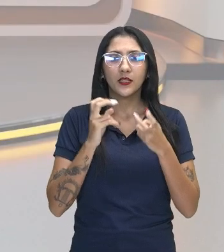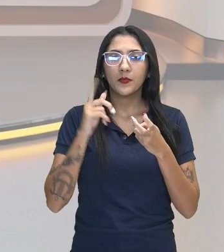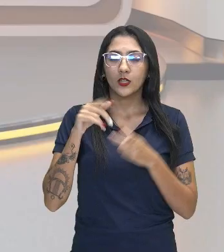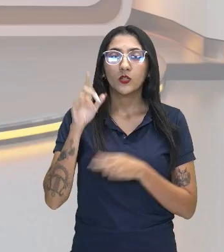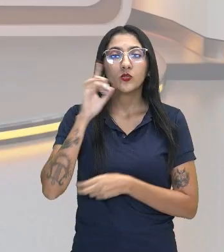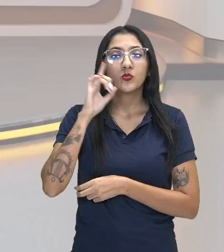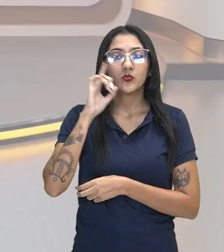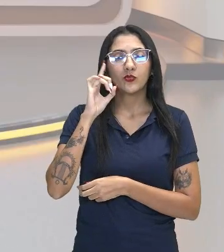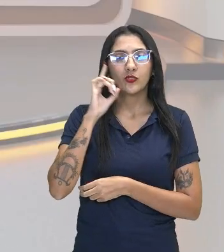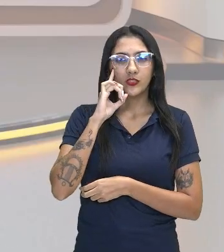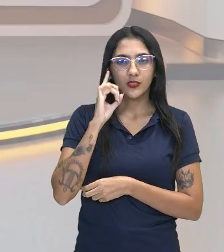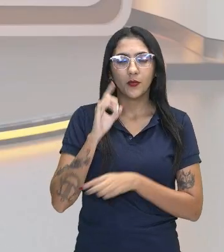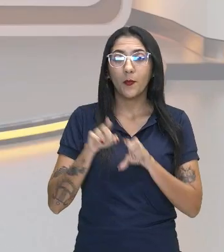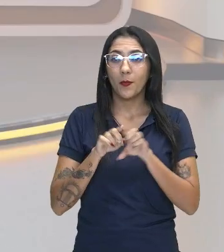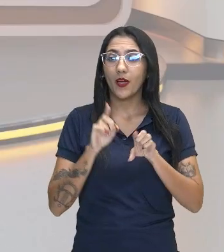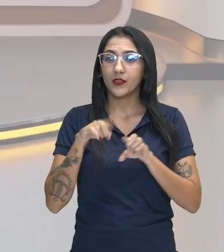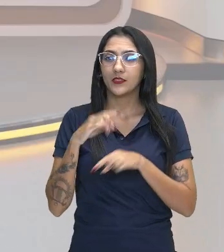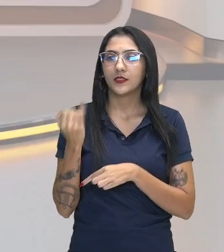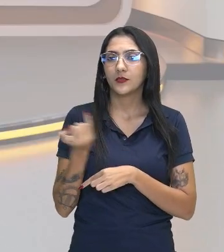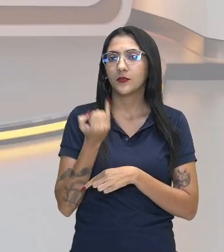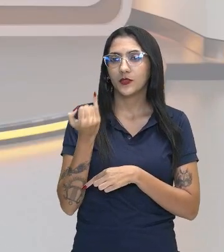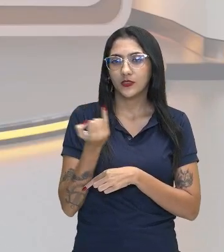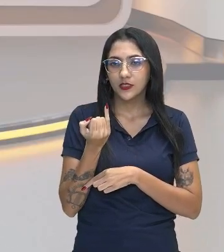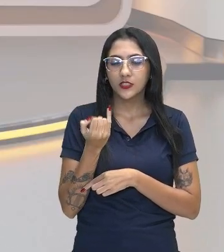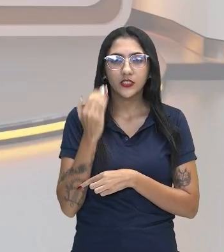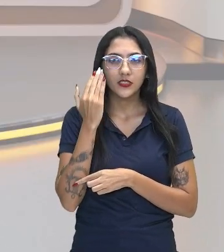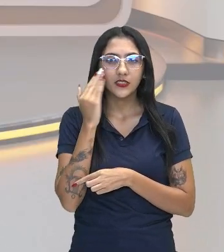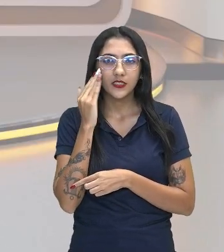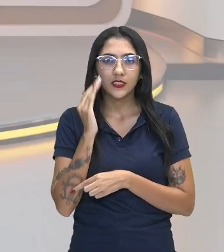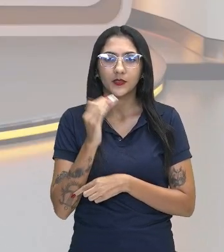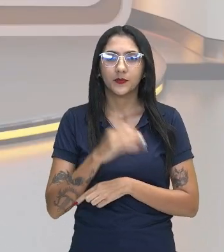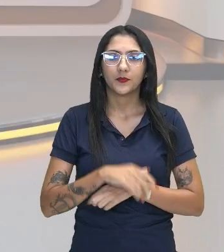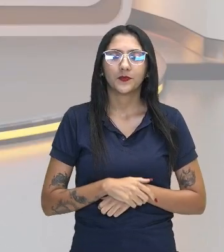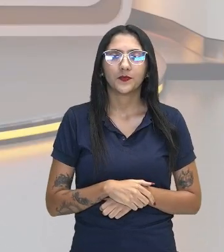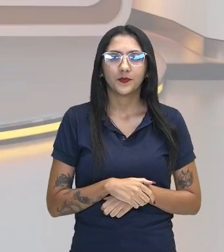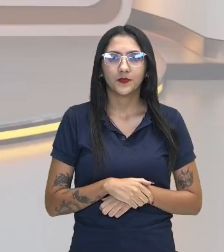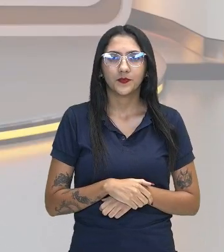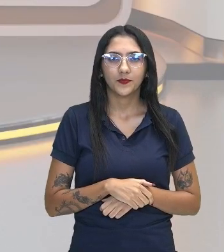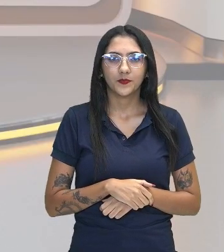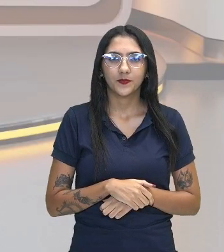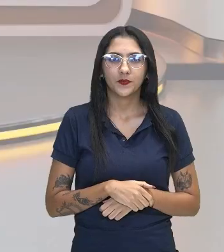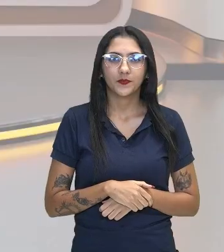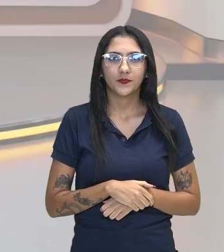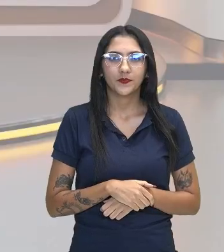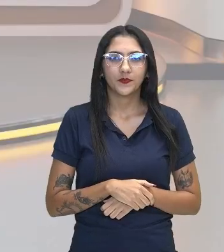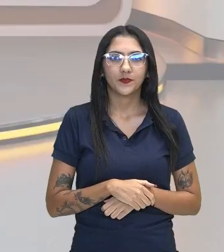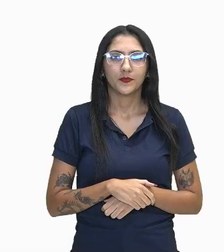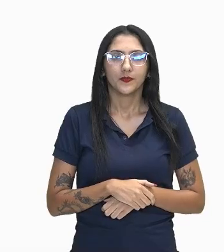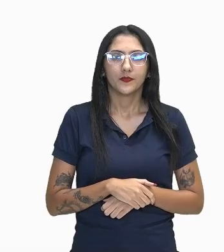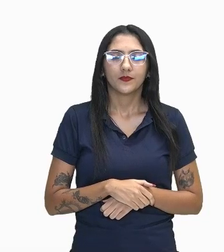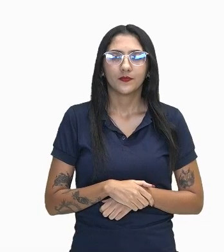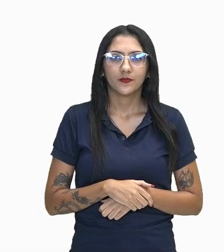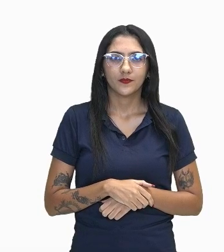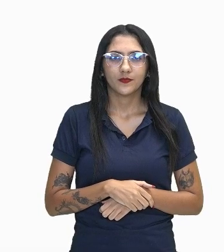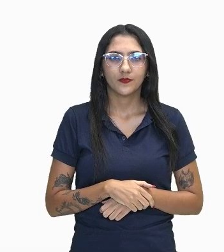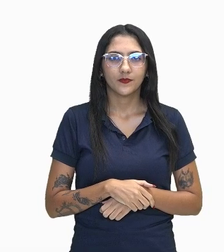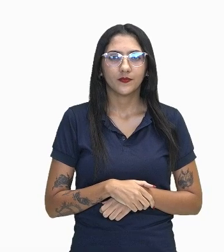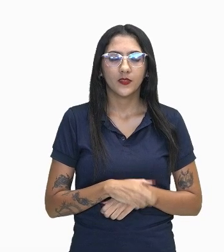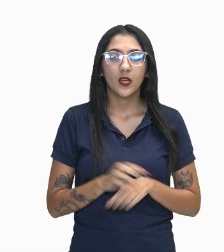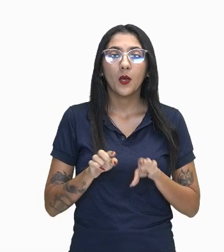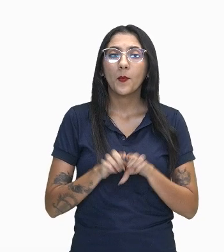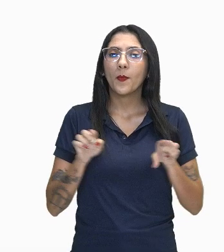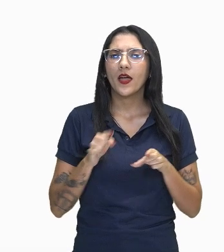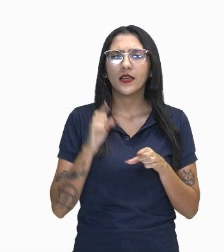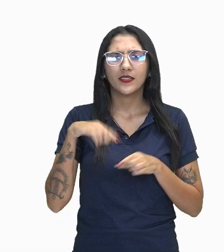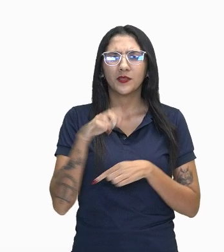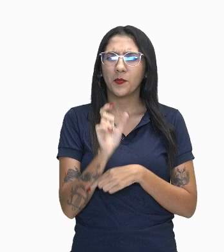sendo muito importante a partir dessa orientação geográfica, tá bom? Agora, a orientação geográfica, esse termo,